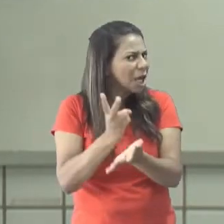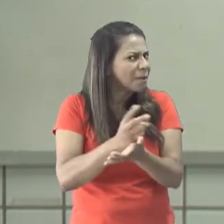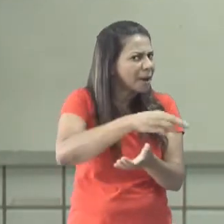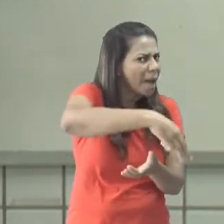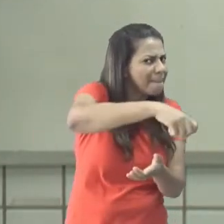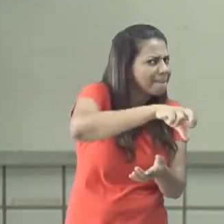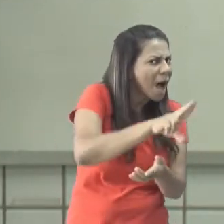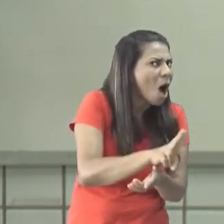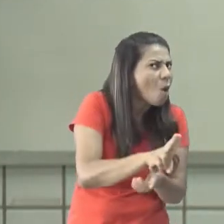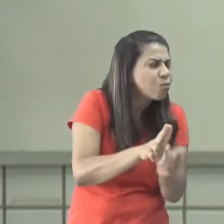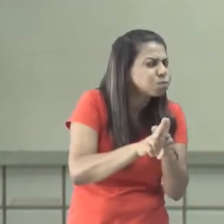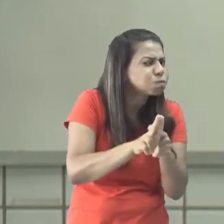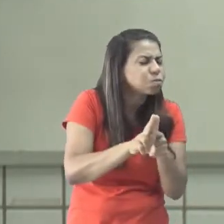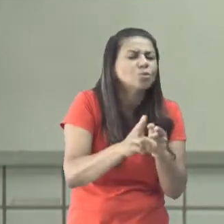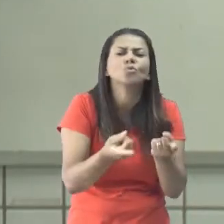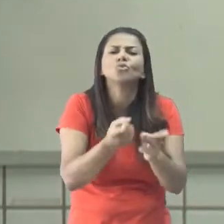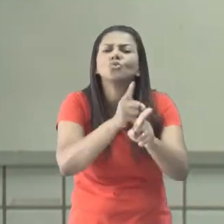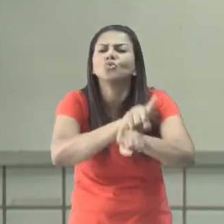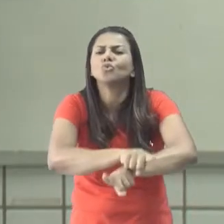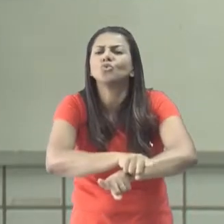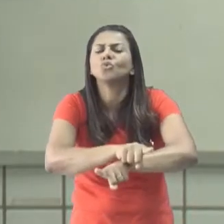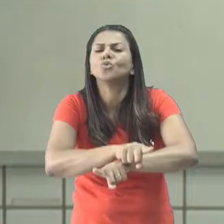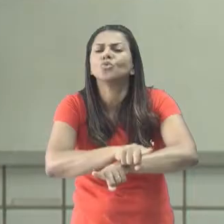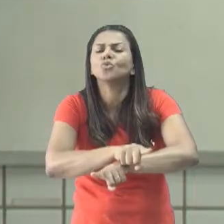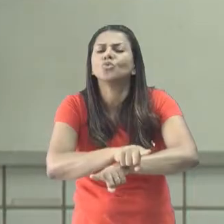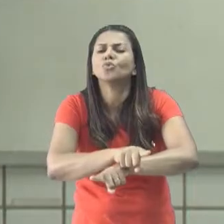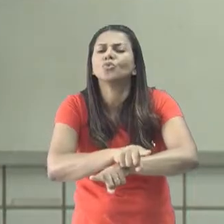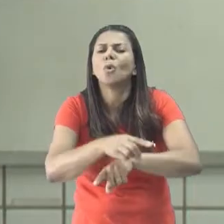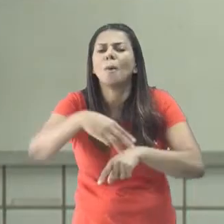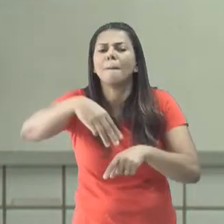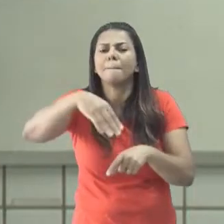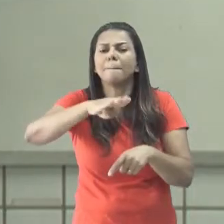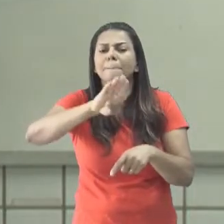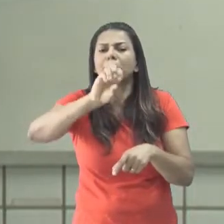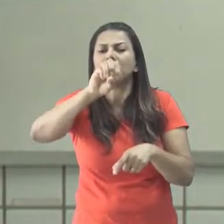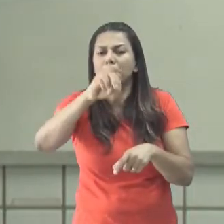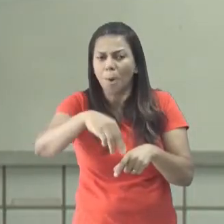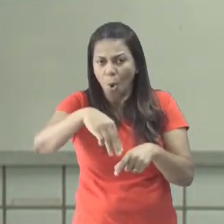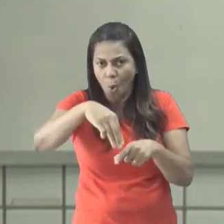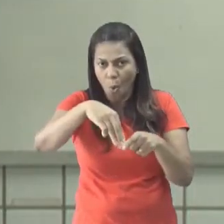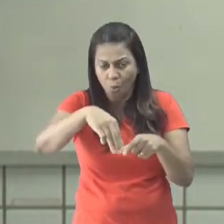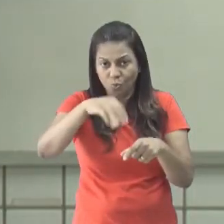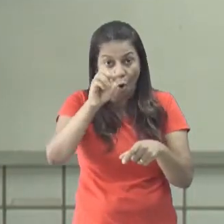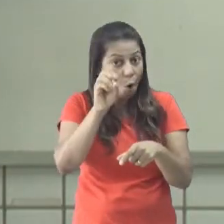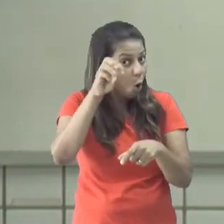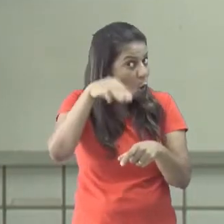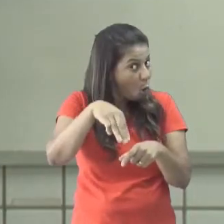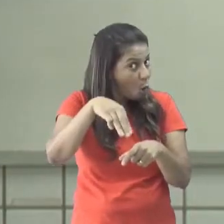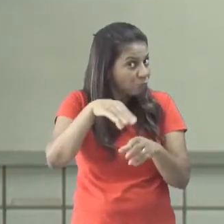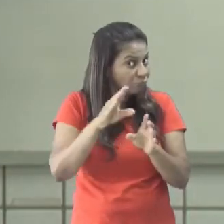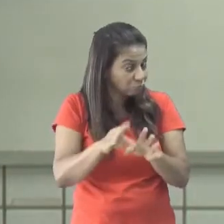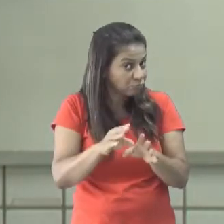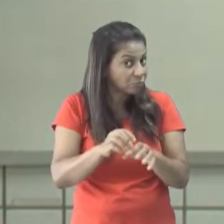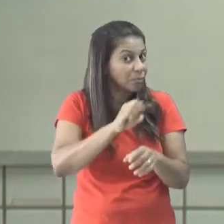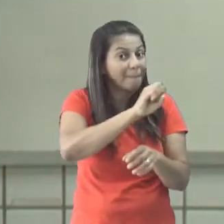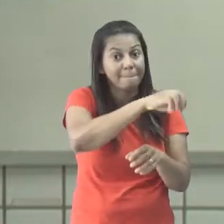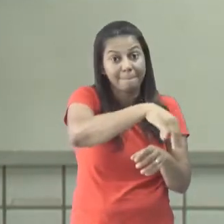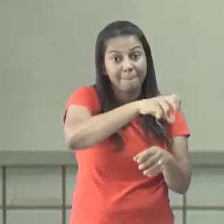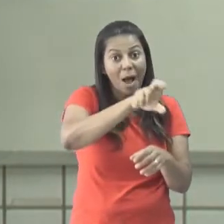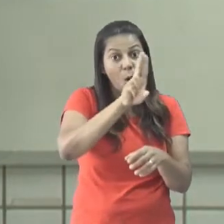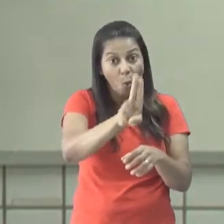uma frase e puder substituir o mal pelo bom, você vai utilizar o mal com U, um